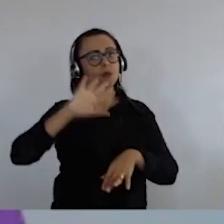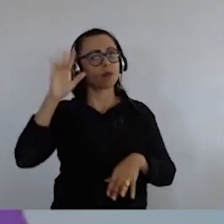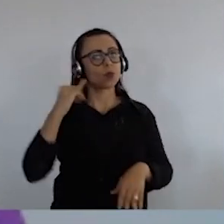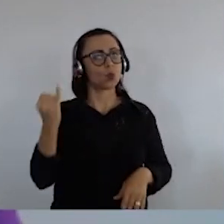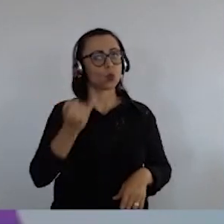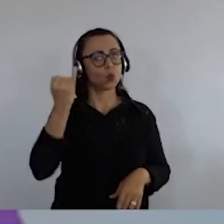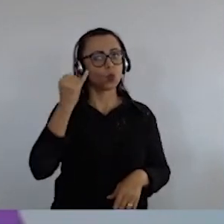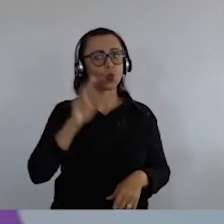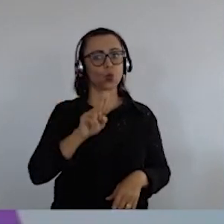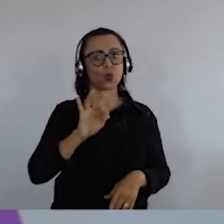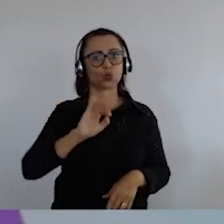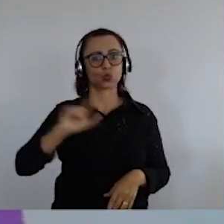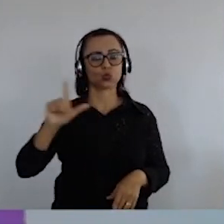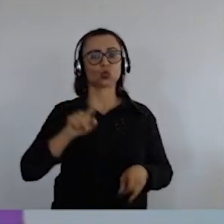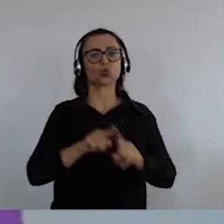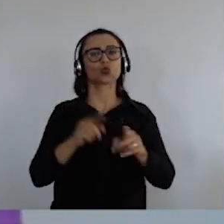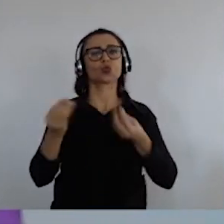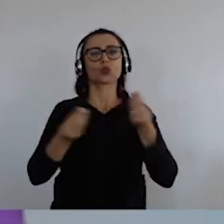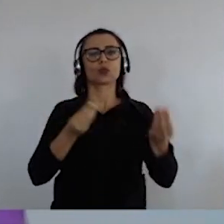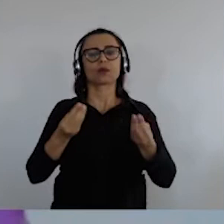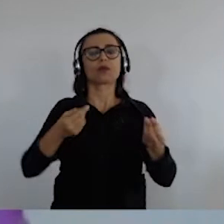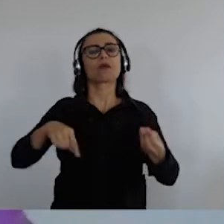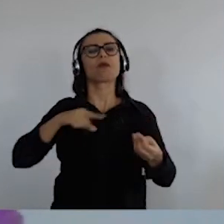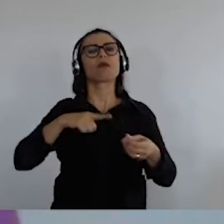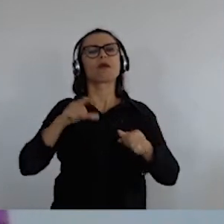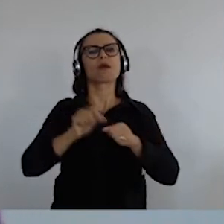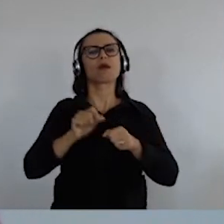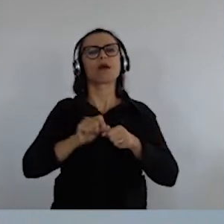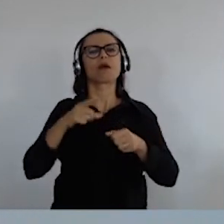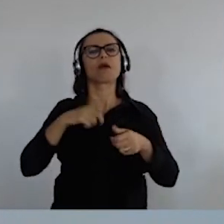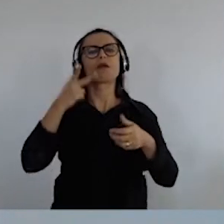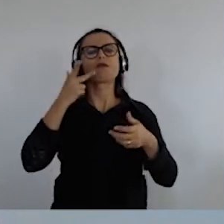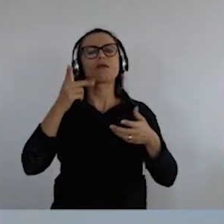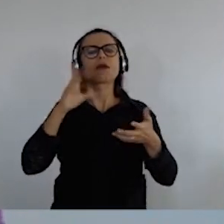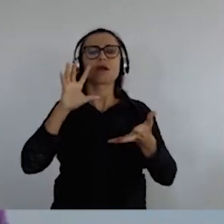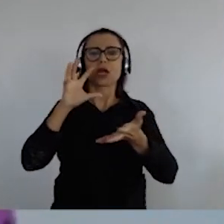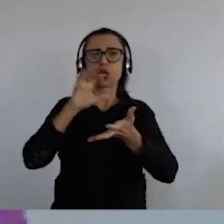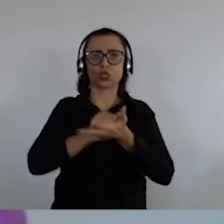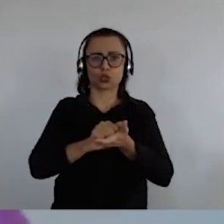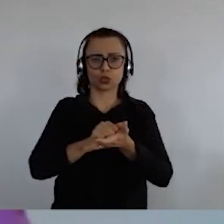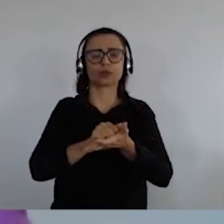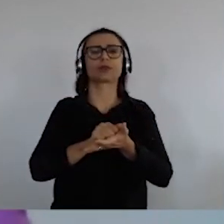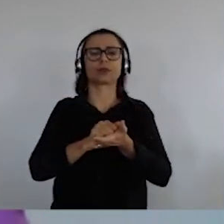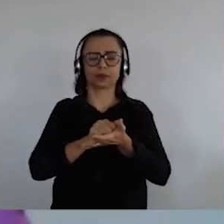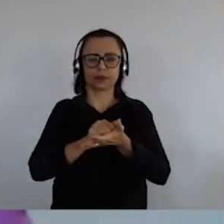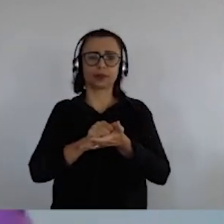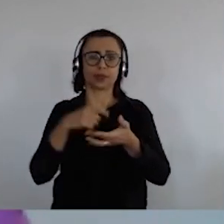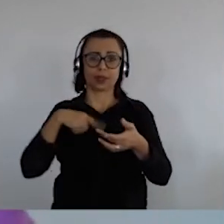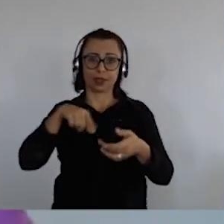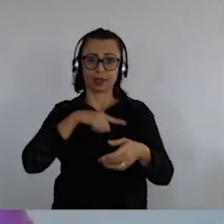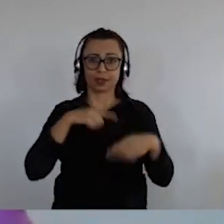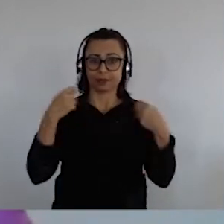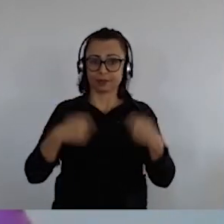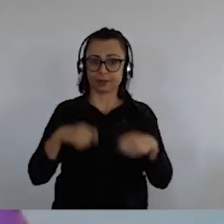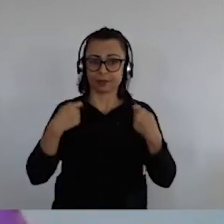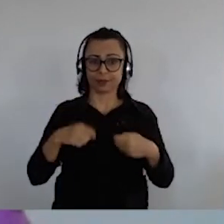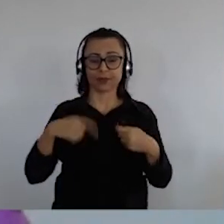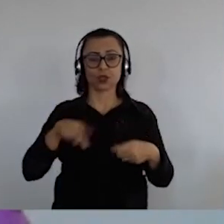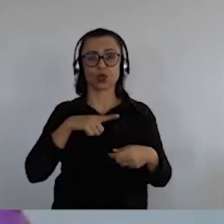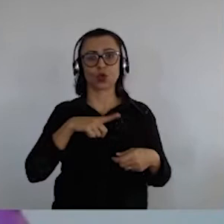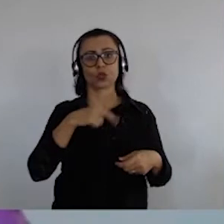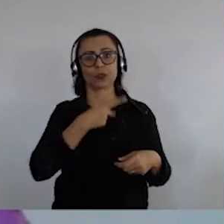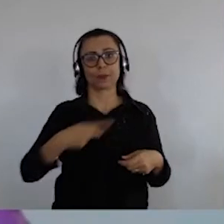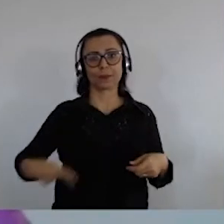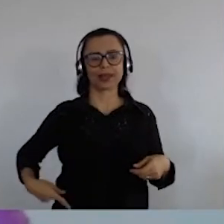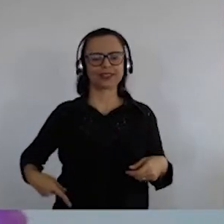no caso de violação de prerrogativas. E aqui faço um grande registro Isso tudo devemos ao nosso presidente